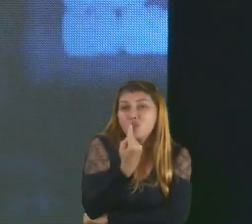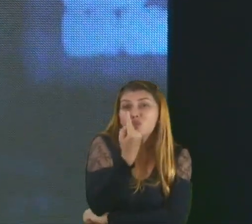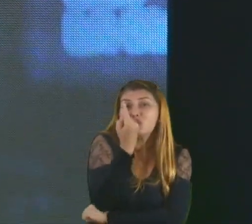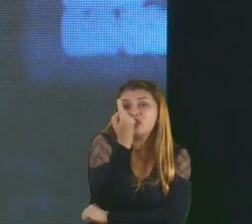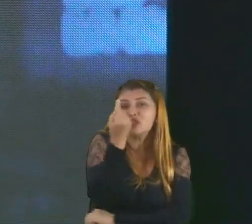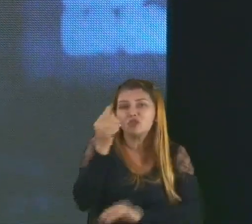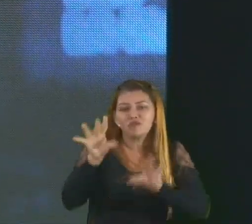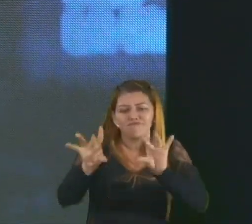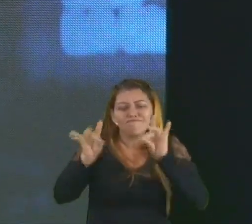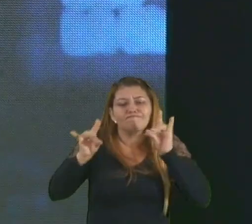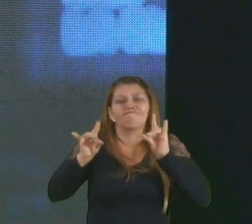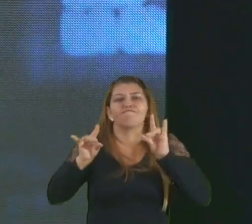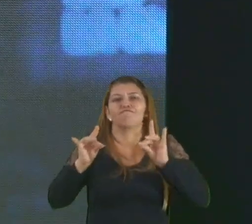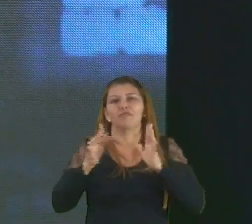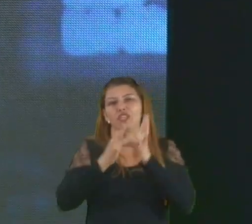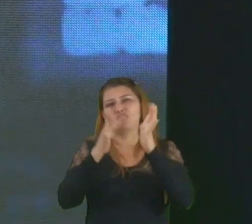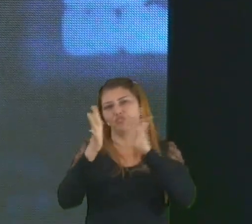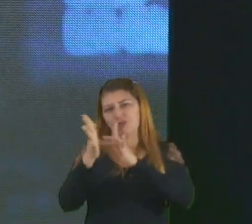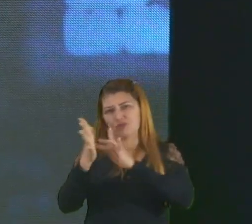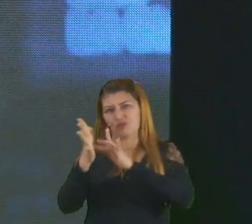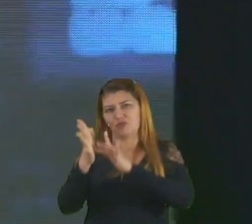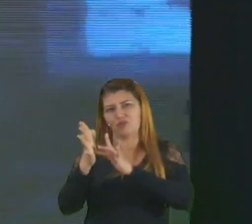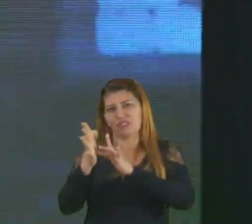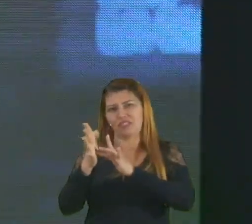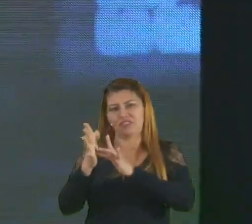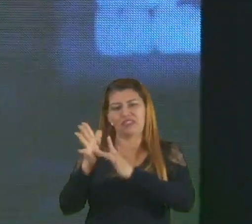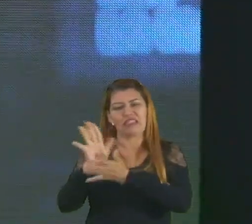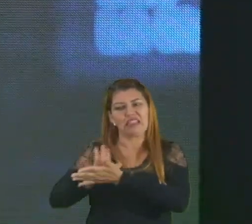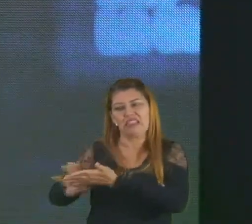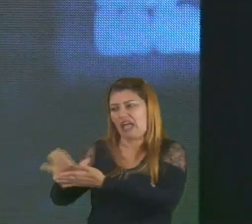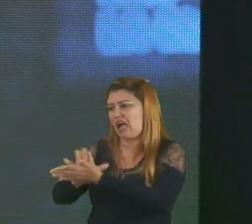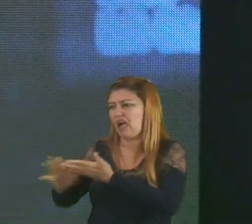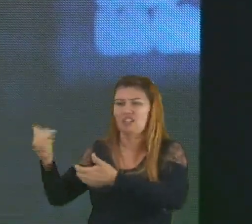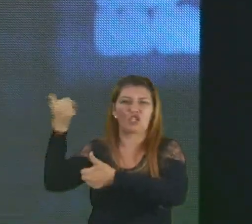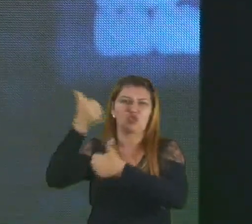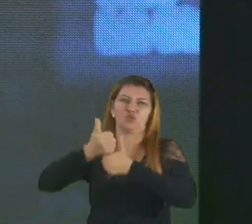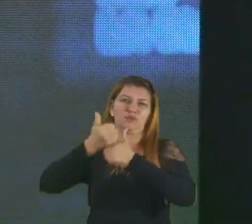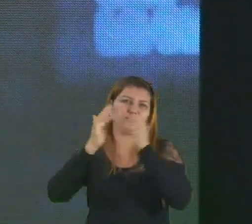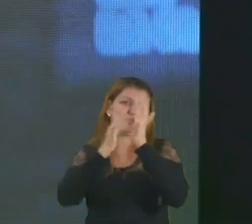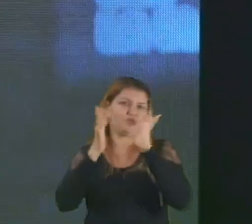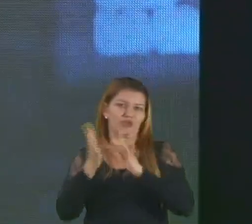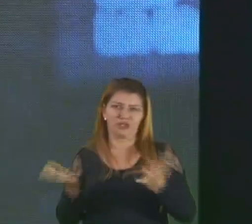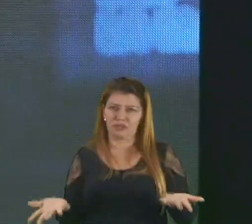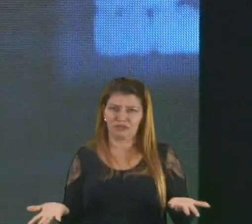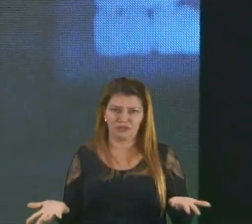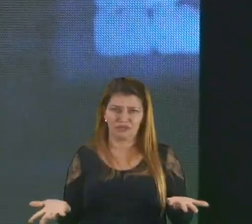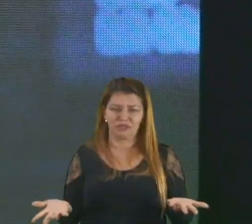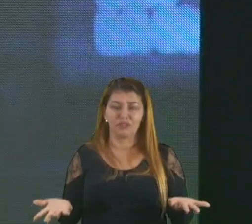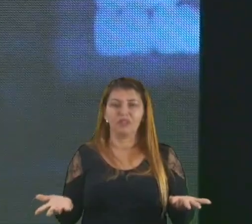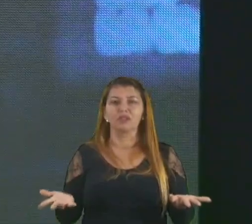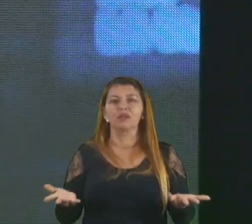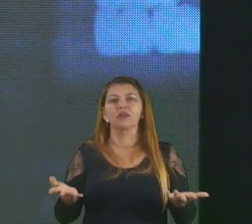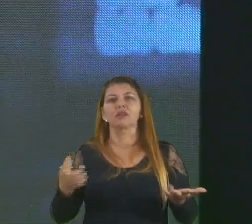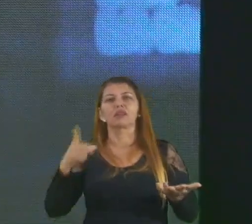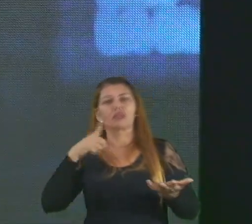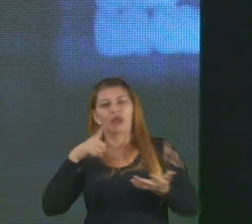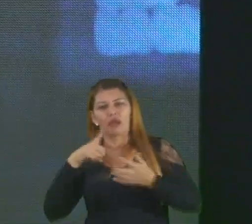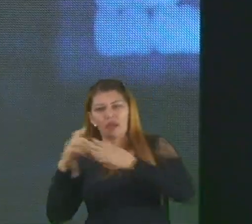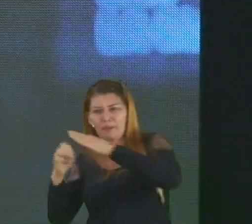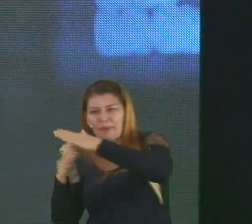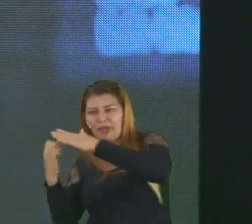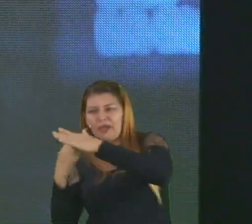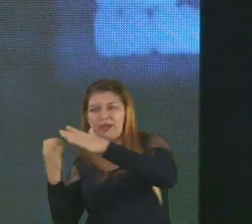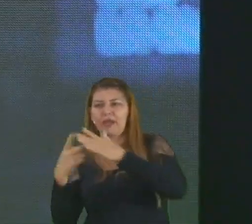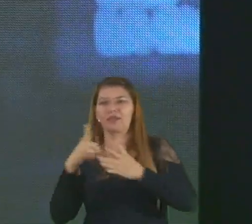Jesus. Nada substitui Jesus. nós podemos ter empresas, nós podemos